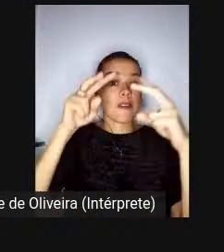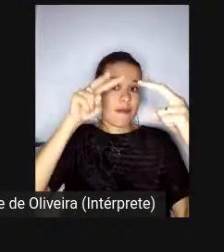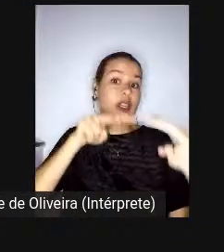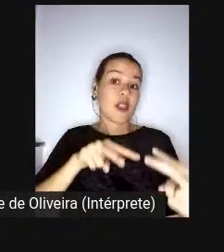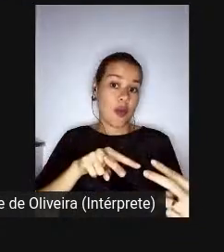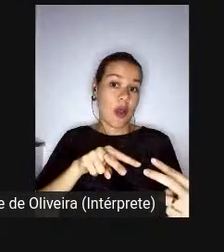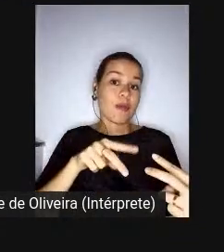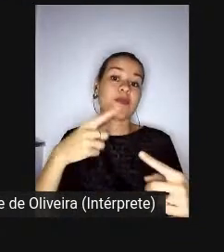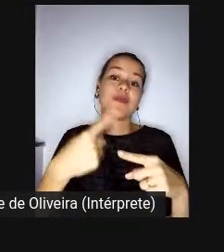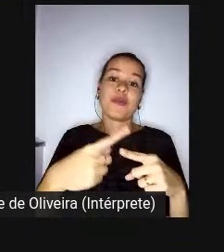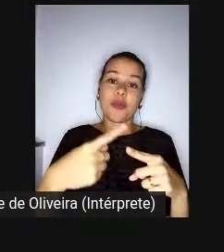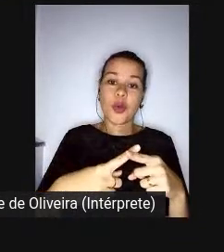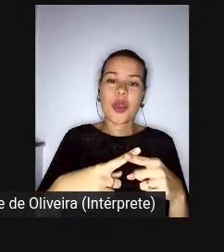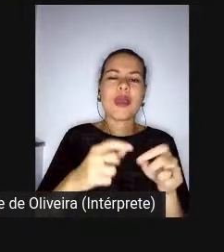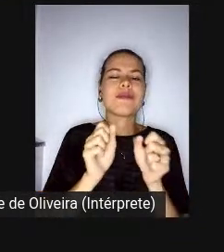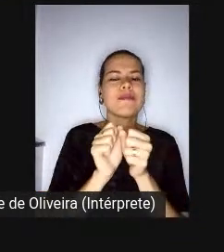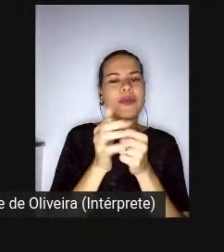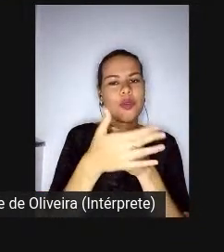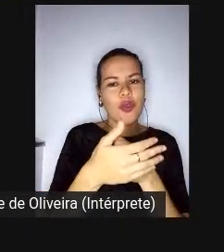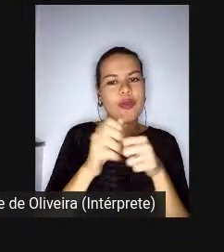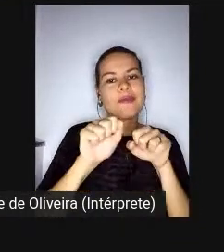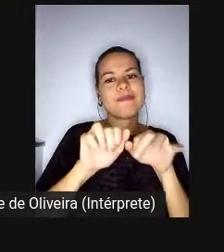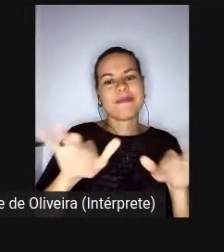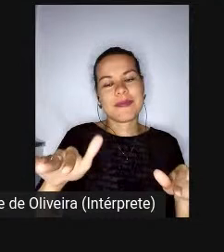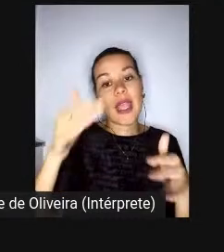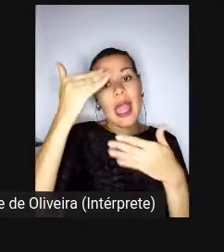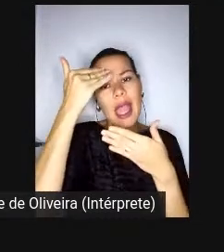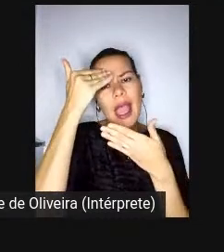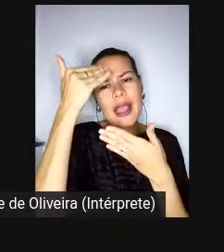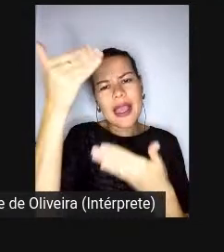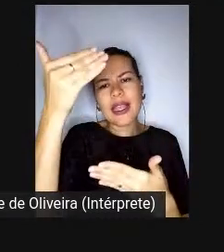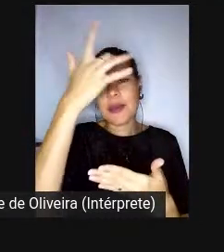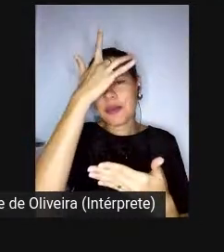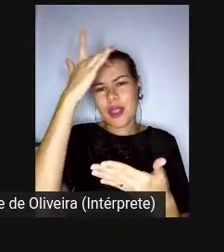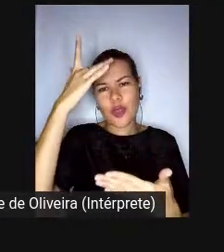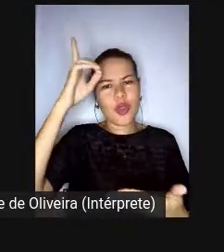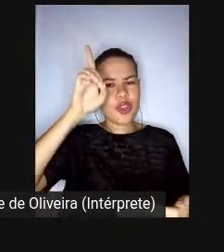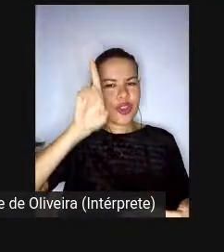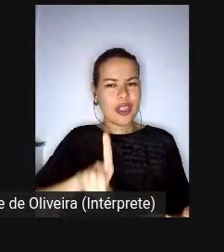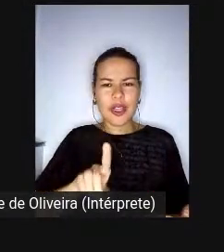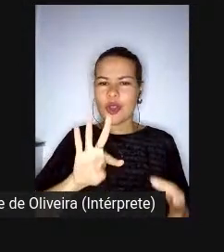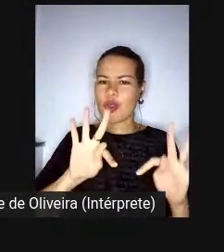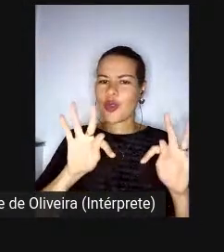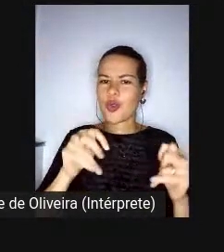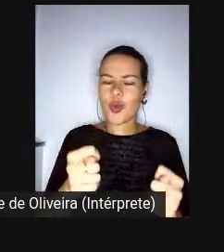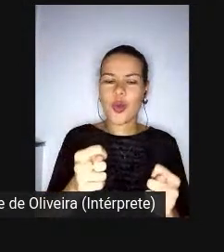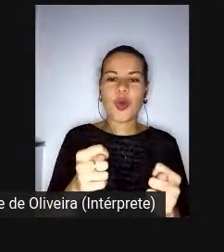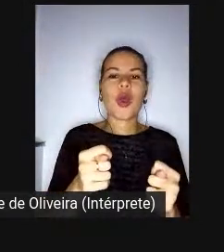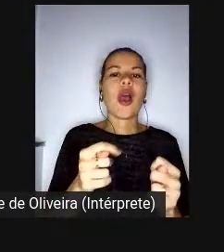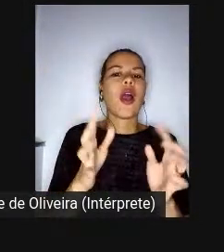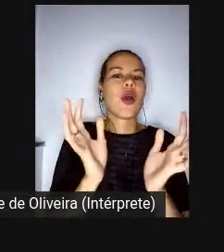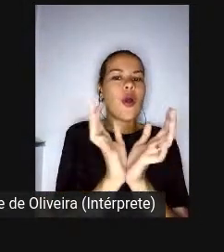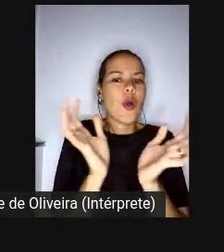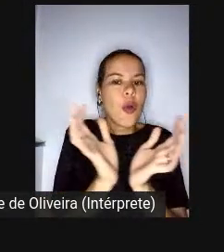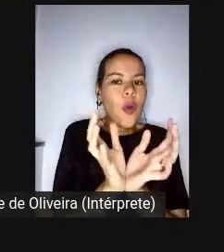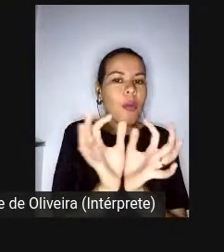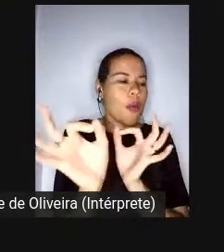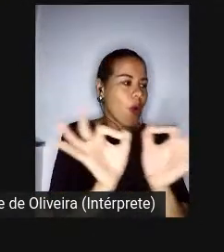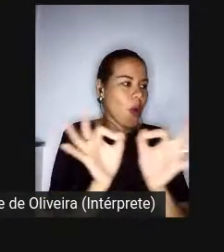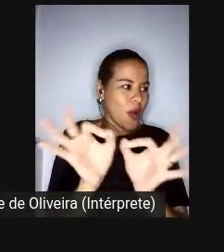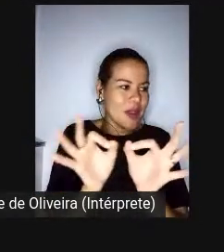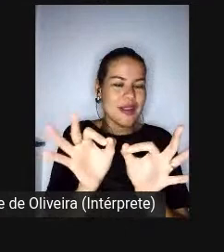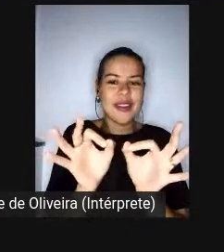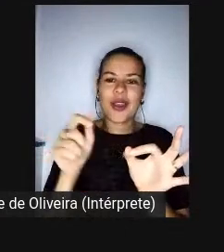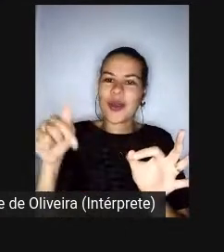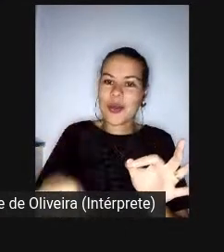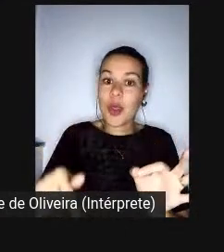pandemia a todos a gestão os diretores a Fabinho é a toda a comissão organizadora desse evento aos nossos monitores